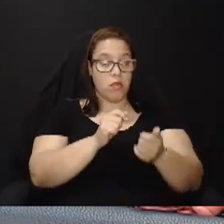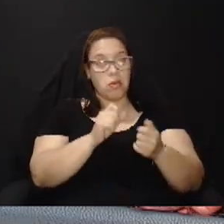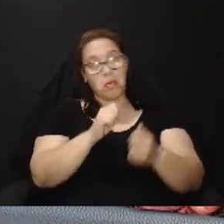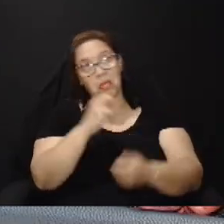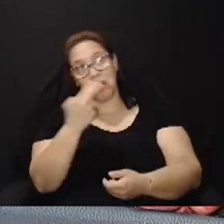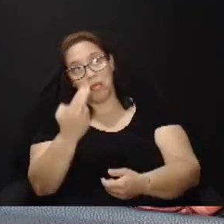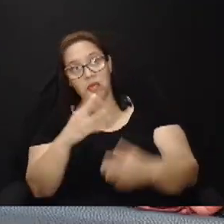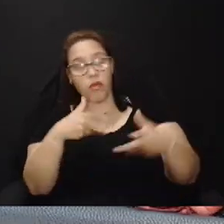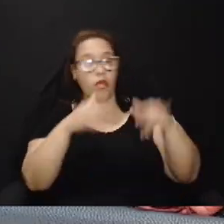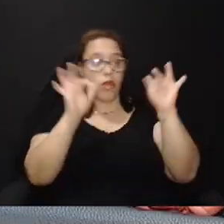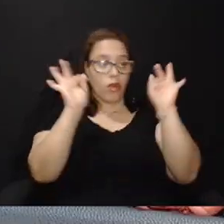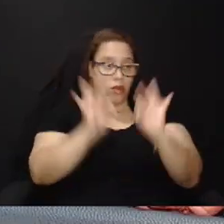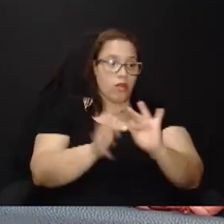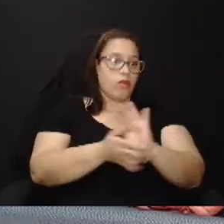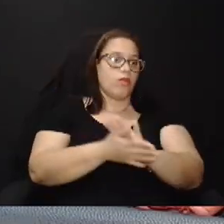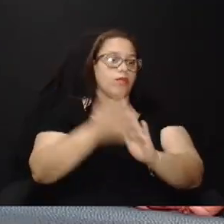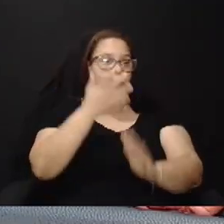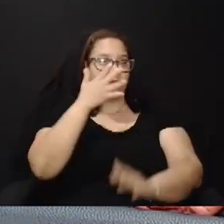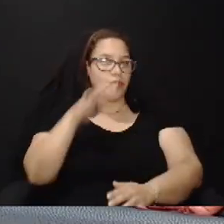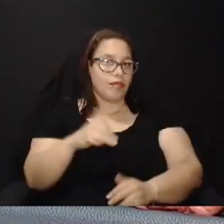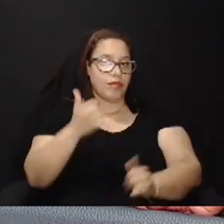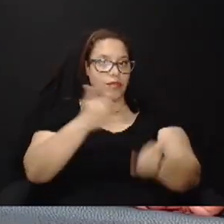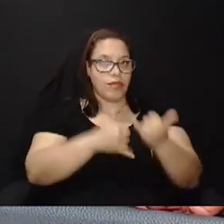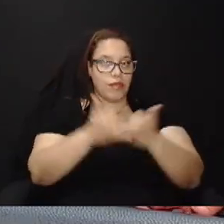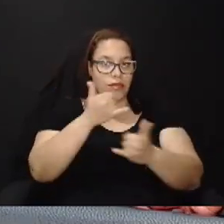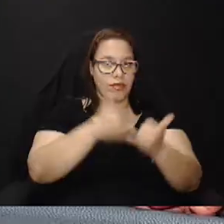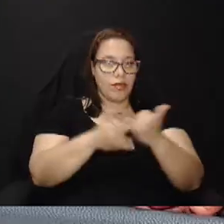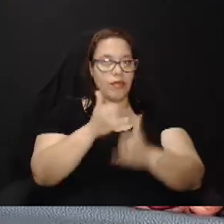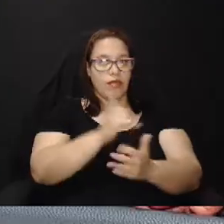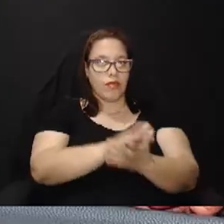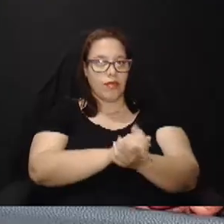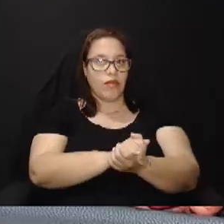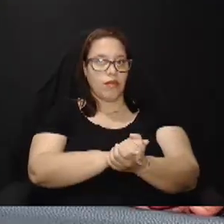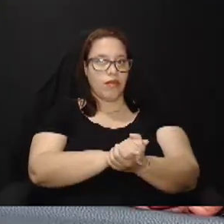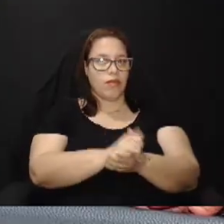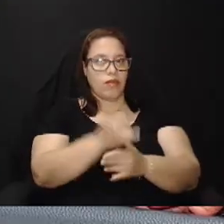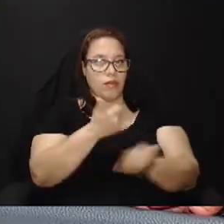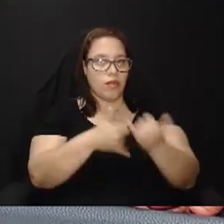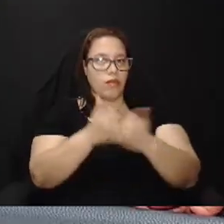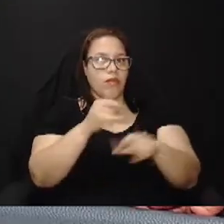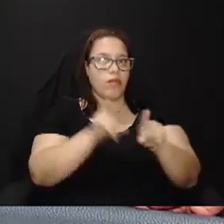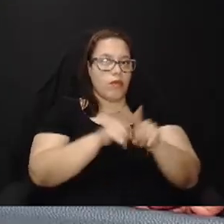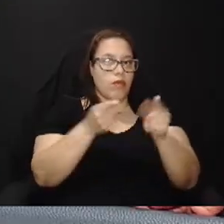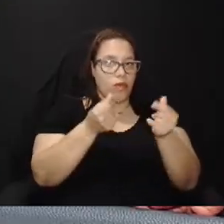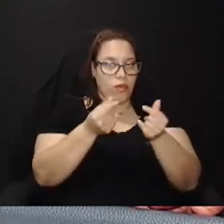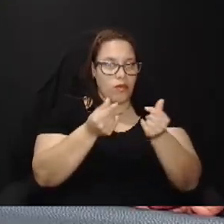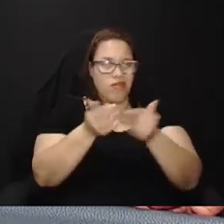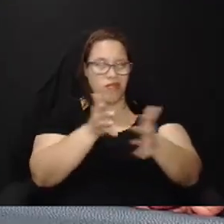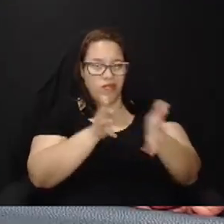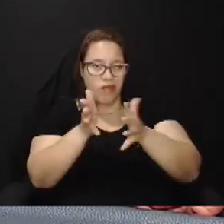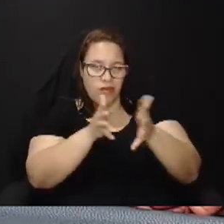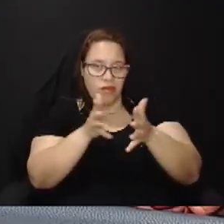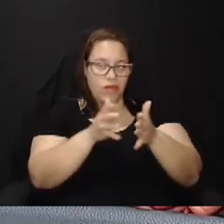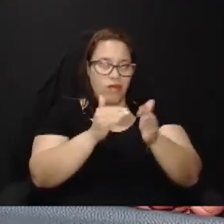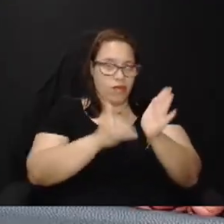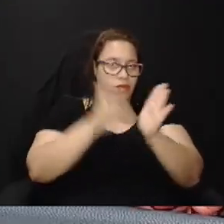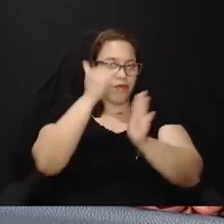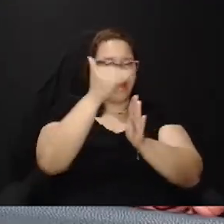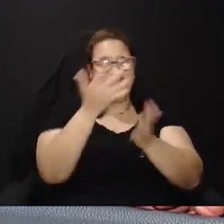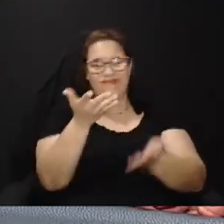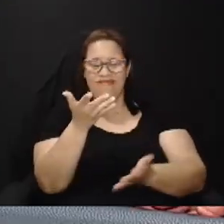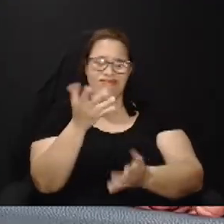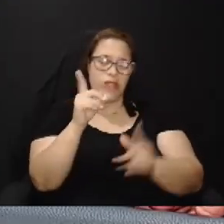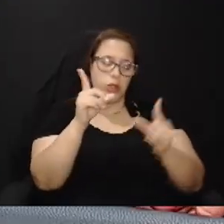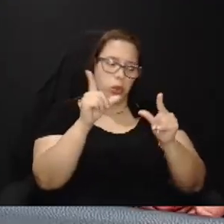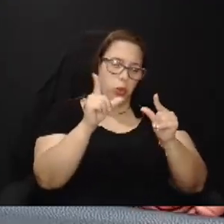feliz, a criançada, sabe? Os brinquedos, às vezes aqueles brinquedos para a criançada se divertir também com preços mais elevados. Então a gente baixando esses